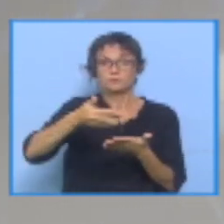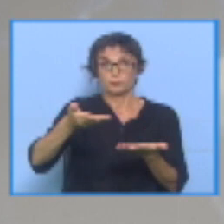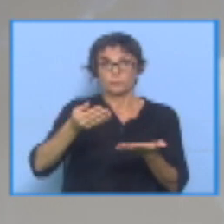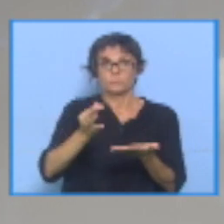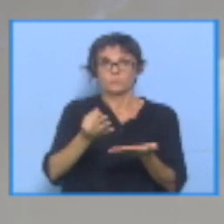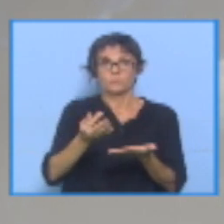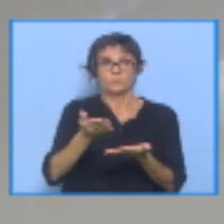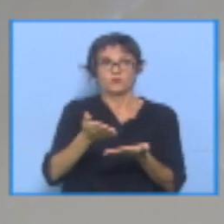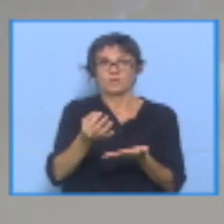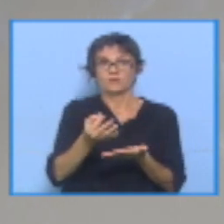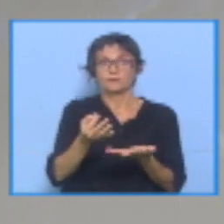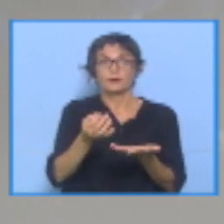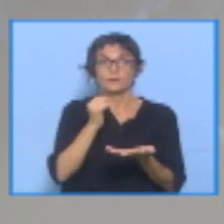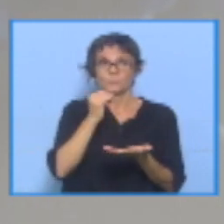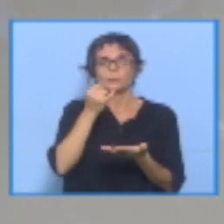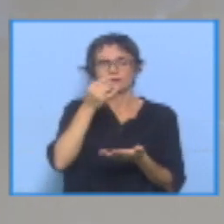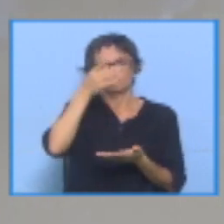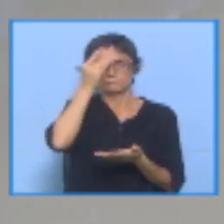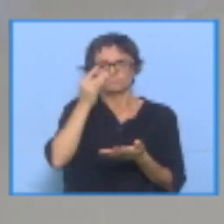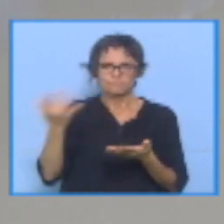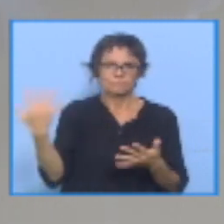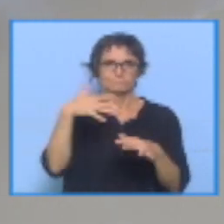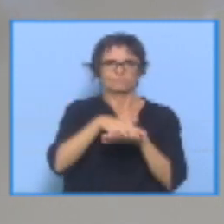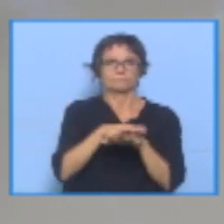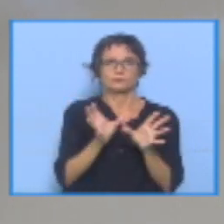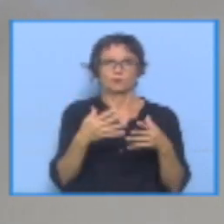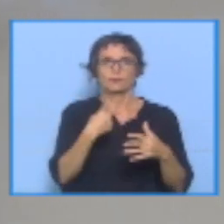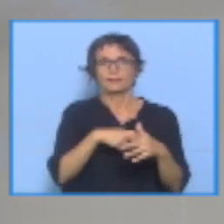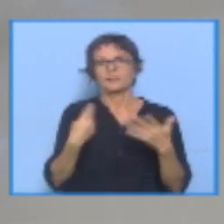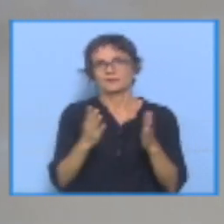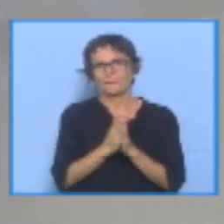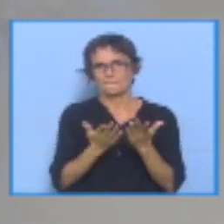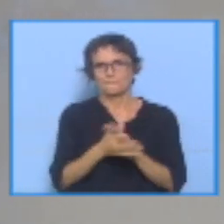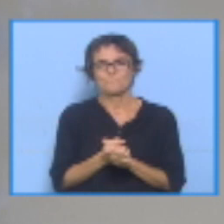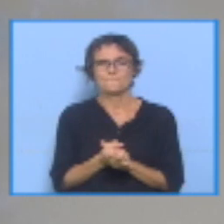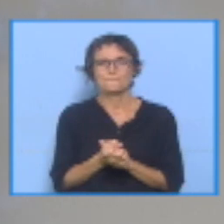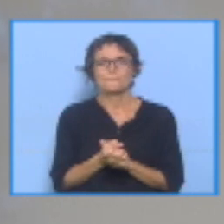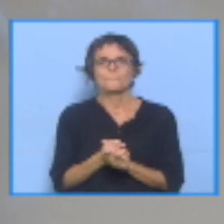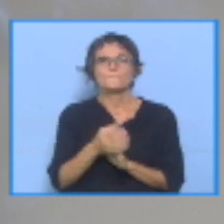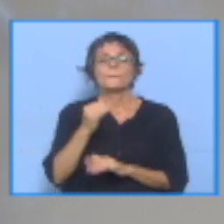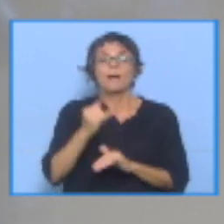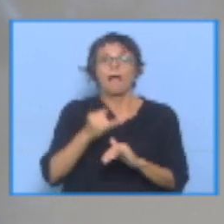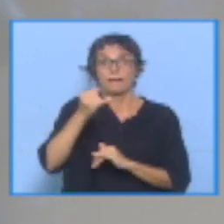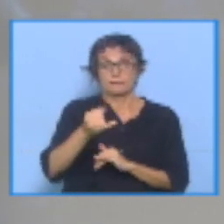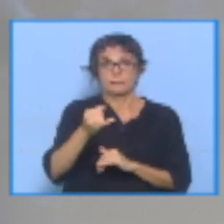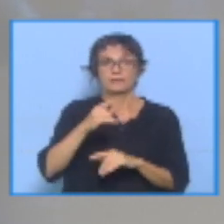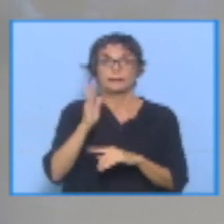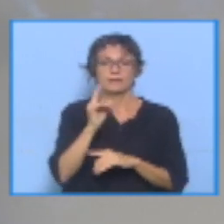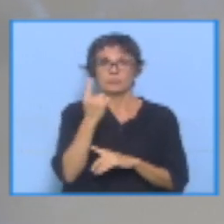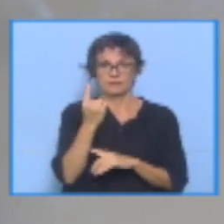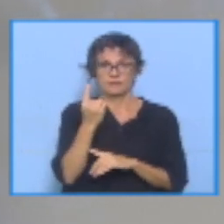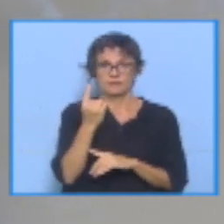envolver as comunidades cristãs. Muito obrigado. A terminar, chamo a sua atenção para mais logo, na Antena